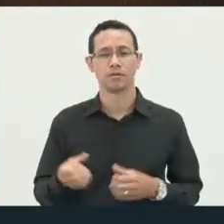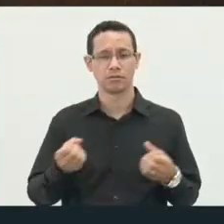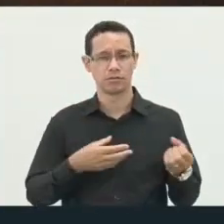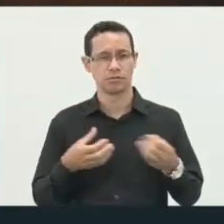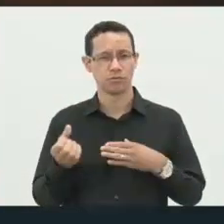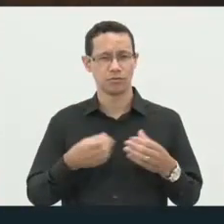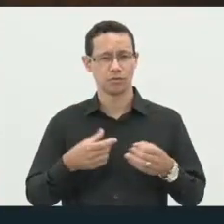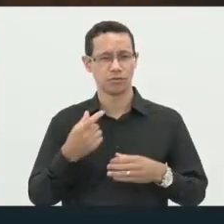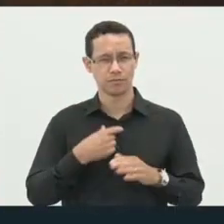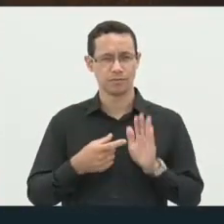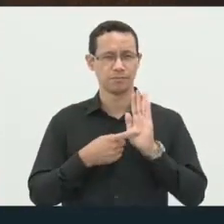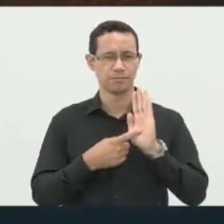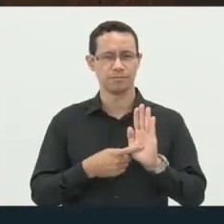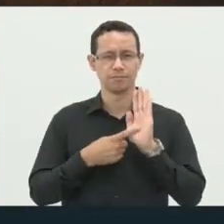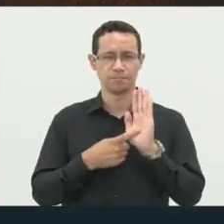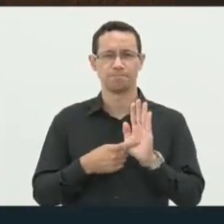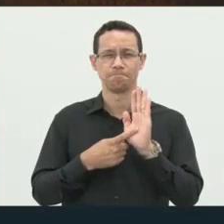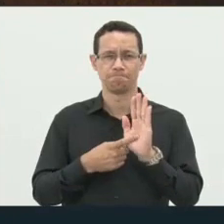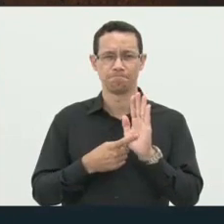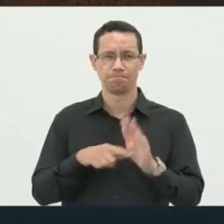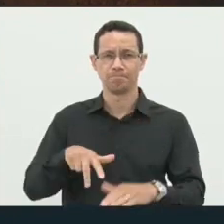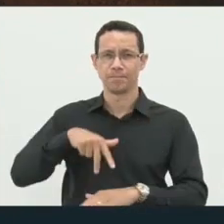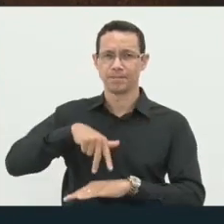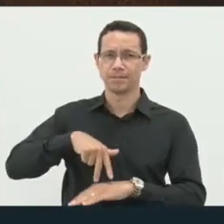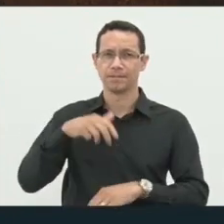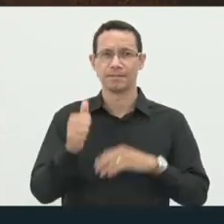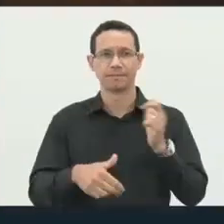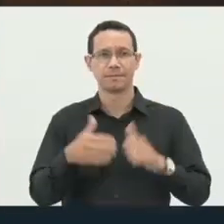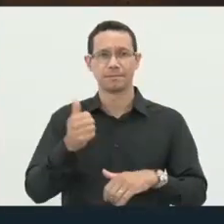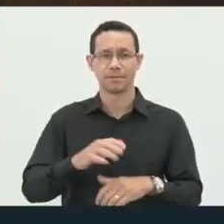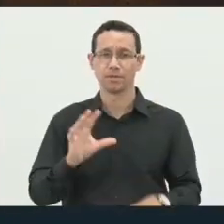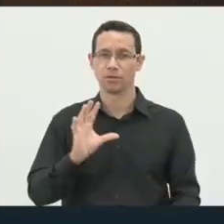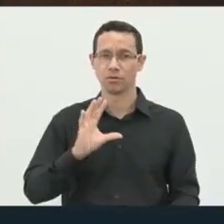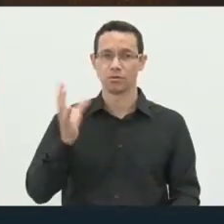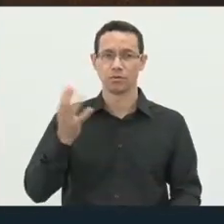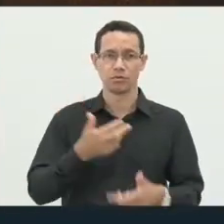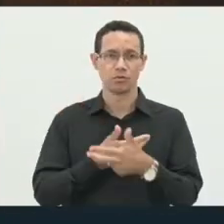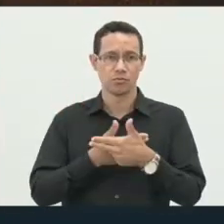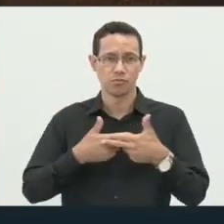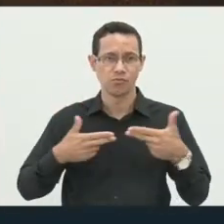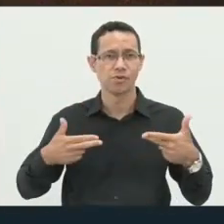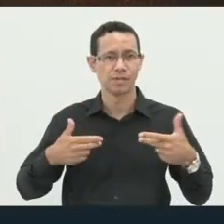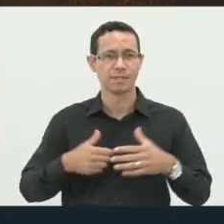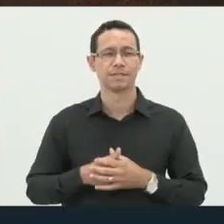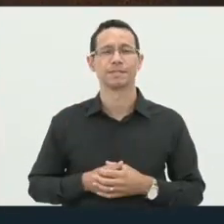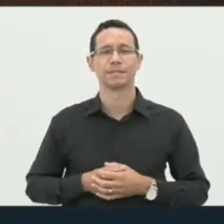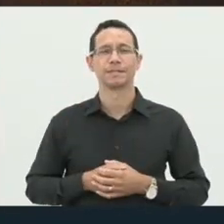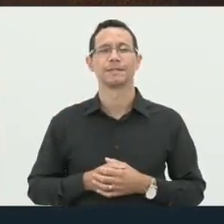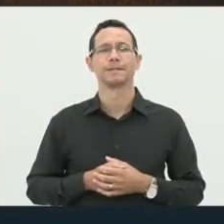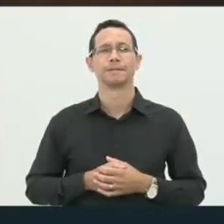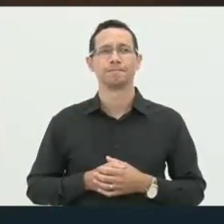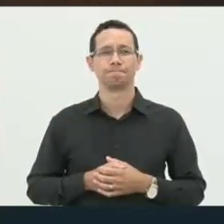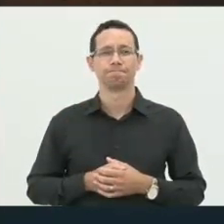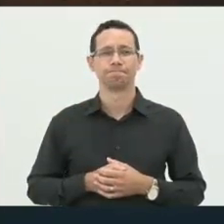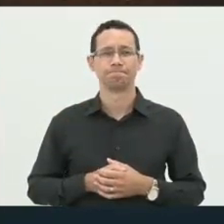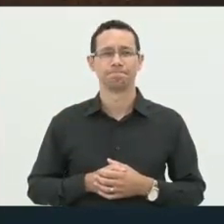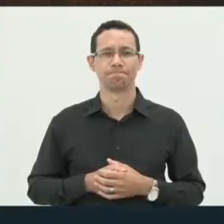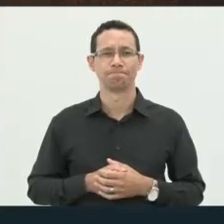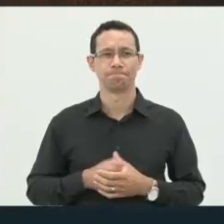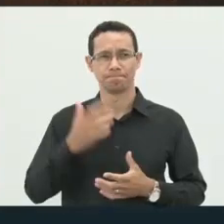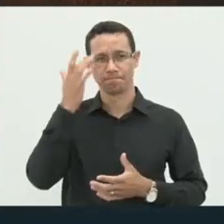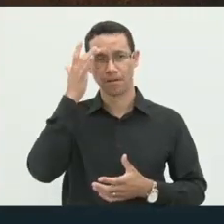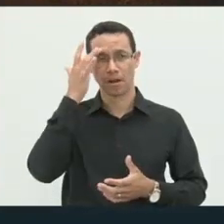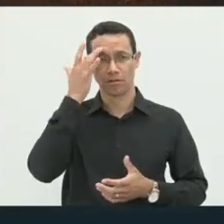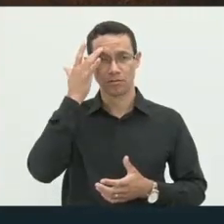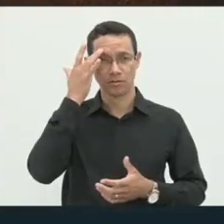que eu vou trazer aqui a tona na Tribuna coisas que realmente é eu acho que vai vai balançar